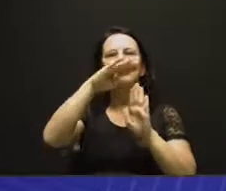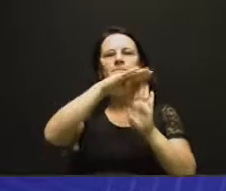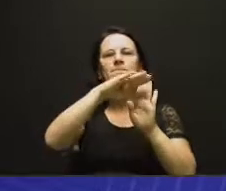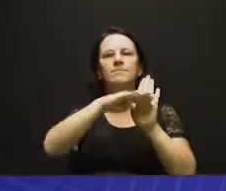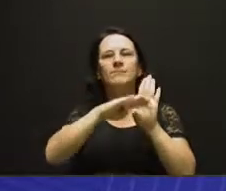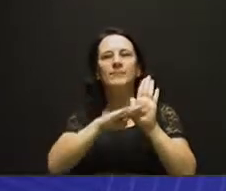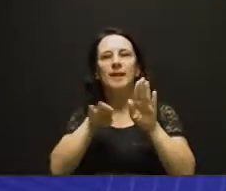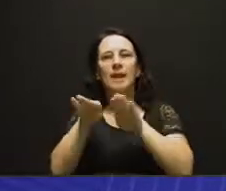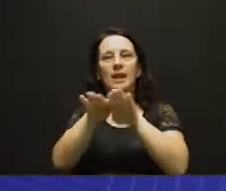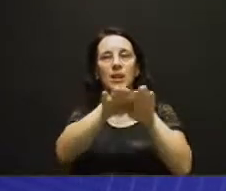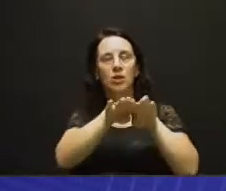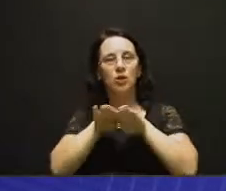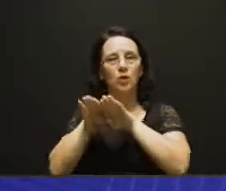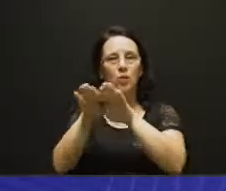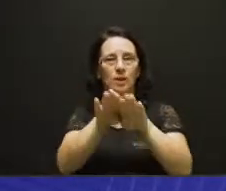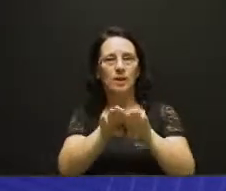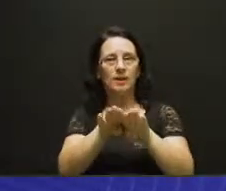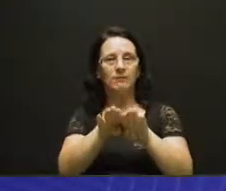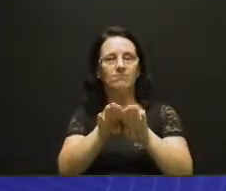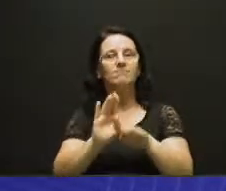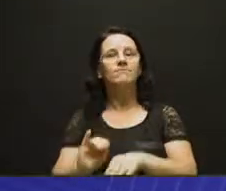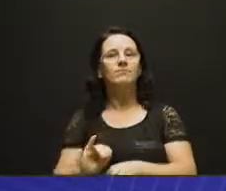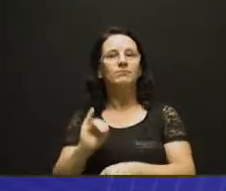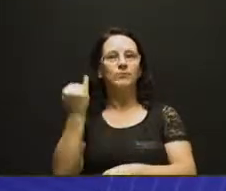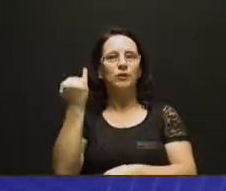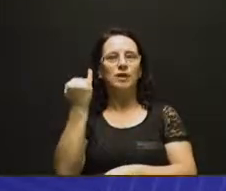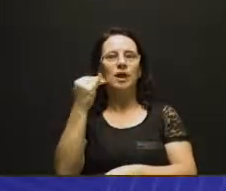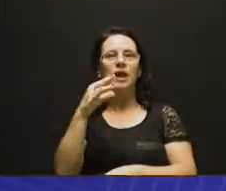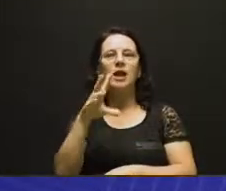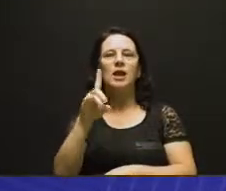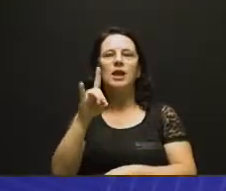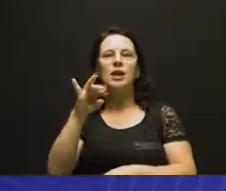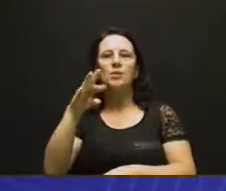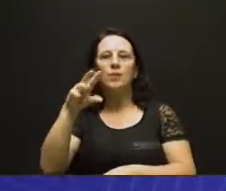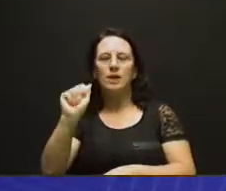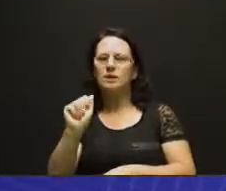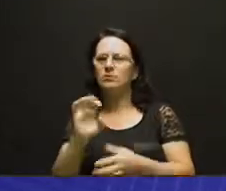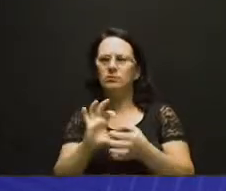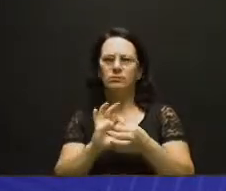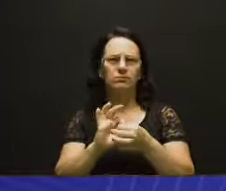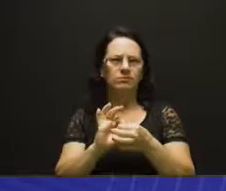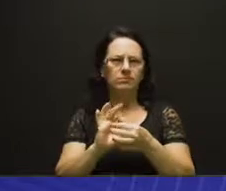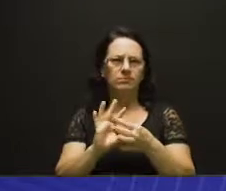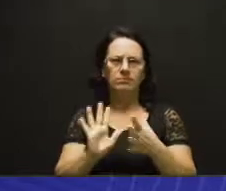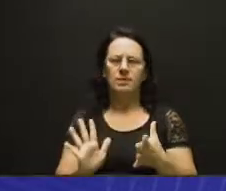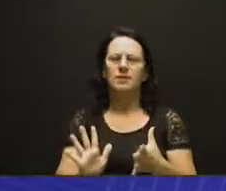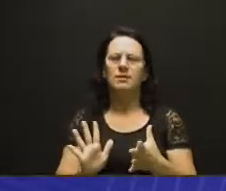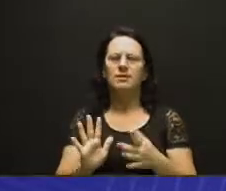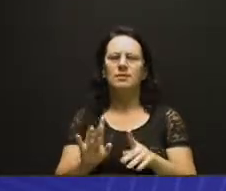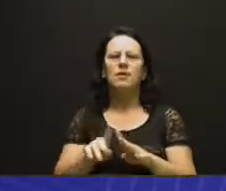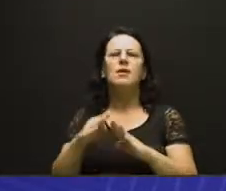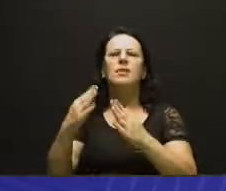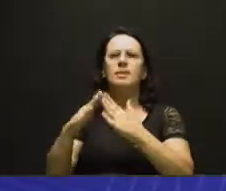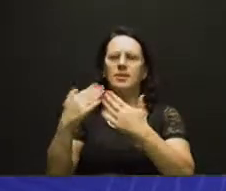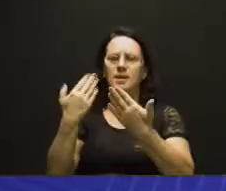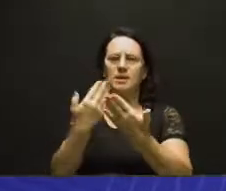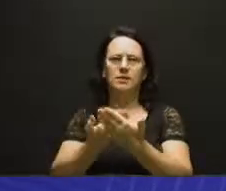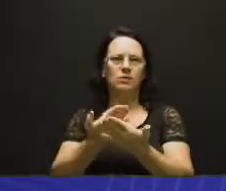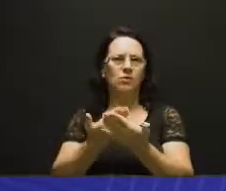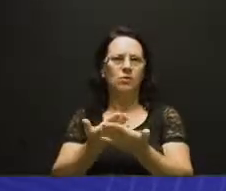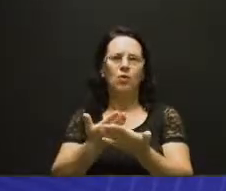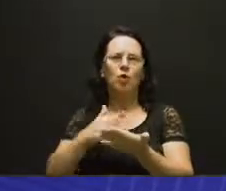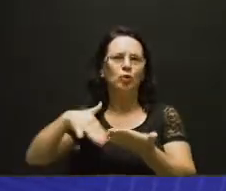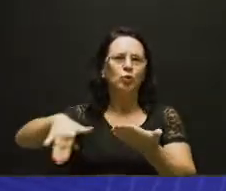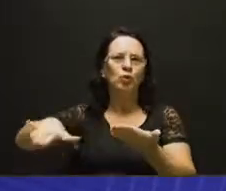igualdade de condições e oportunidades democracia gestão democrática gestão escolar democrática onde